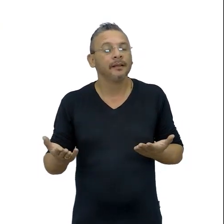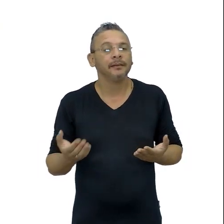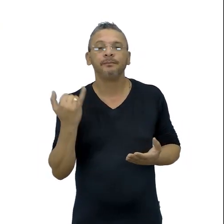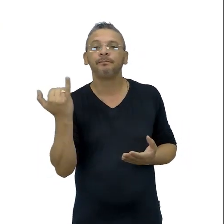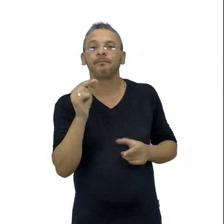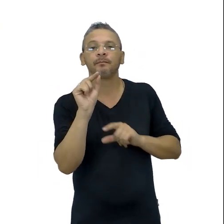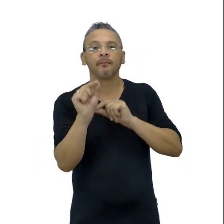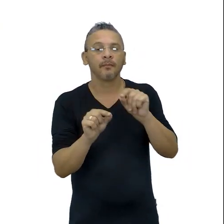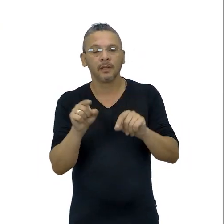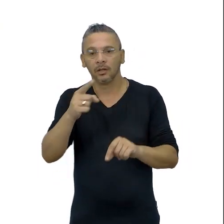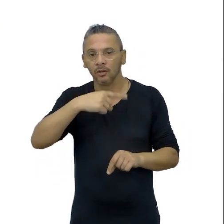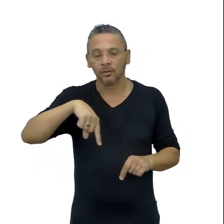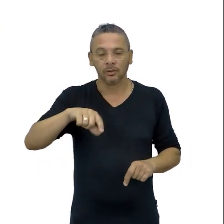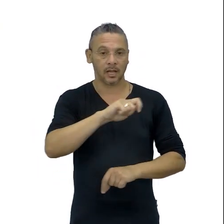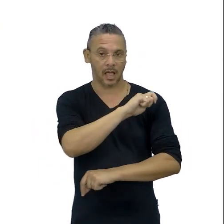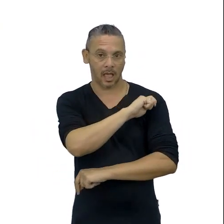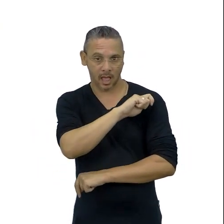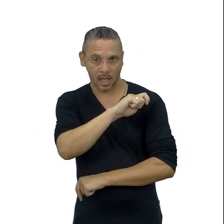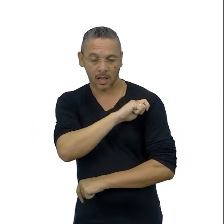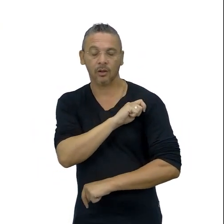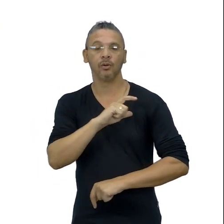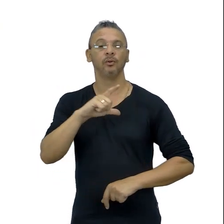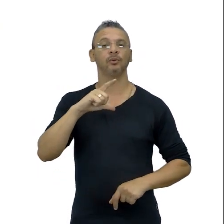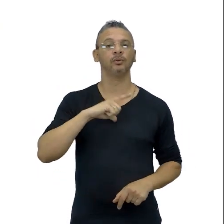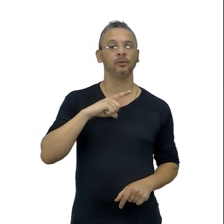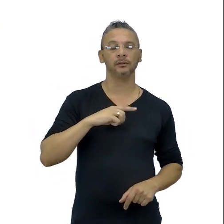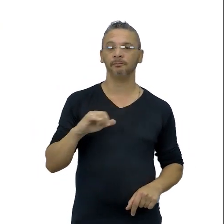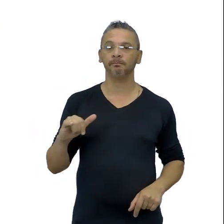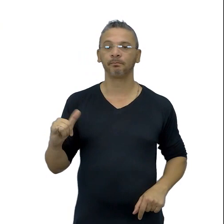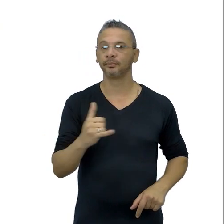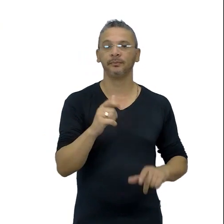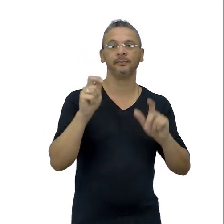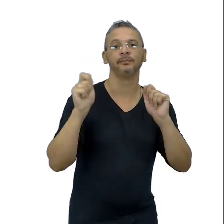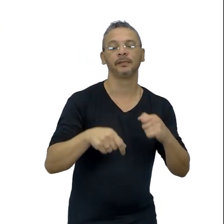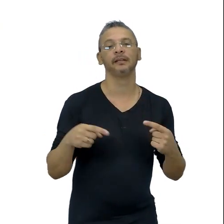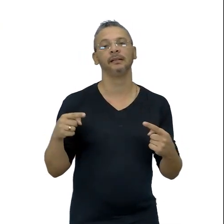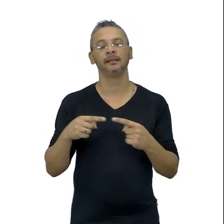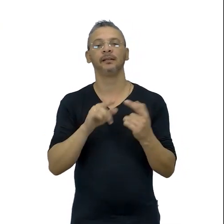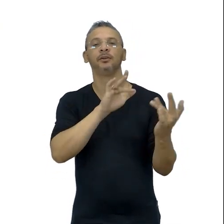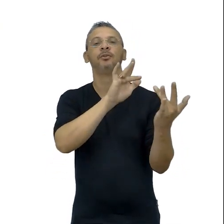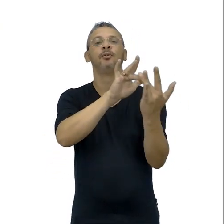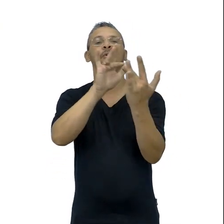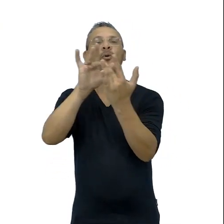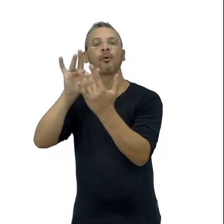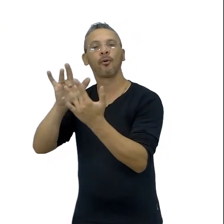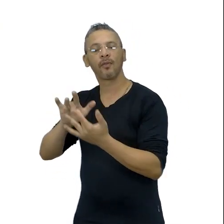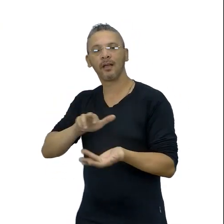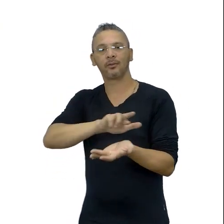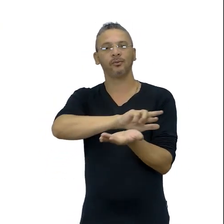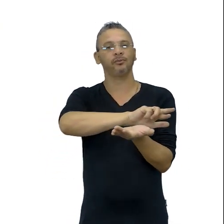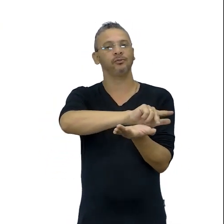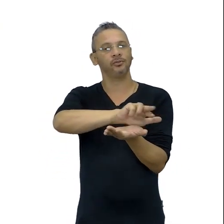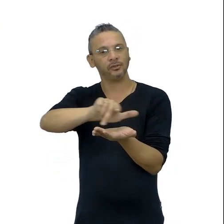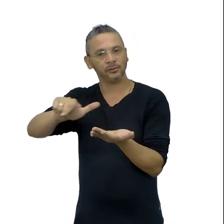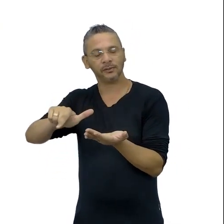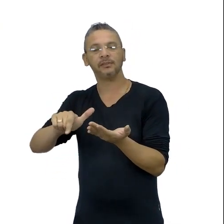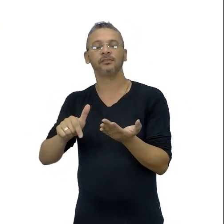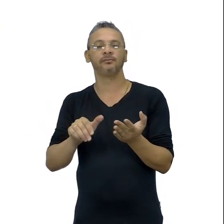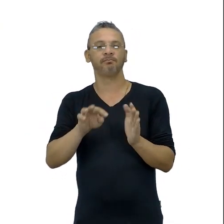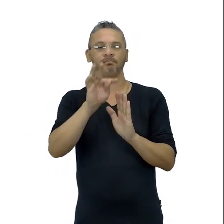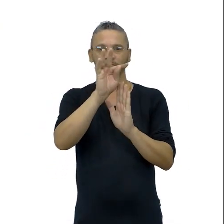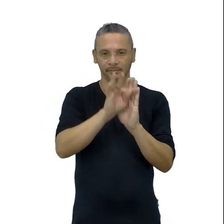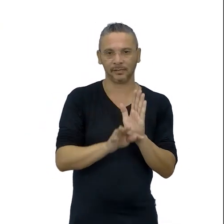Portanto, quanto mais os estudantes tiverem a oportunidade de ter contato com diferentes gêneros